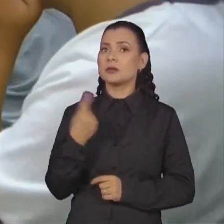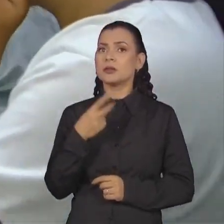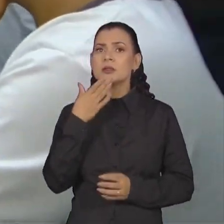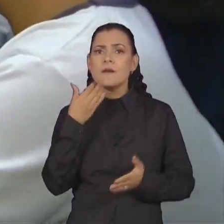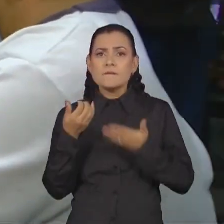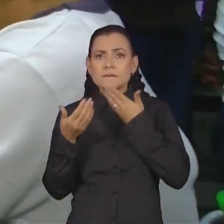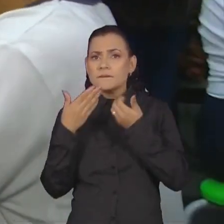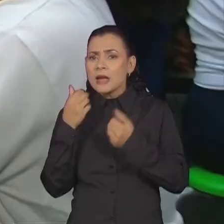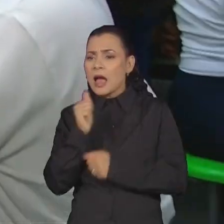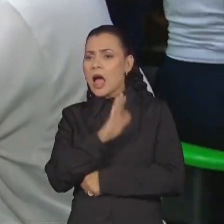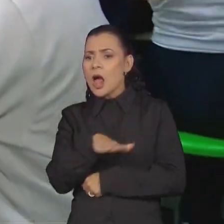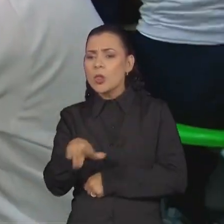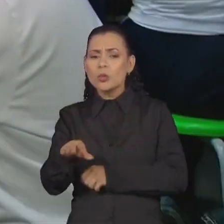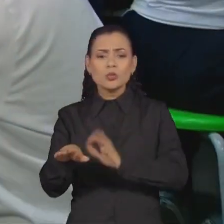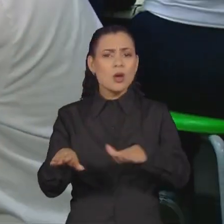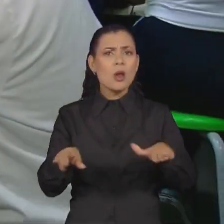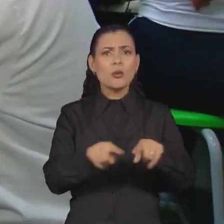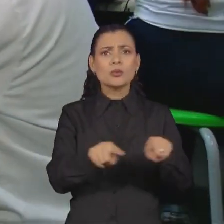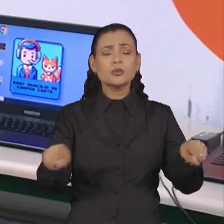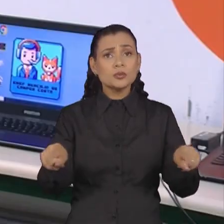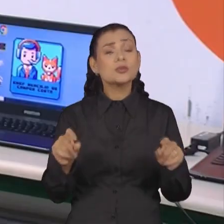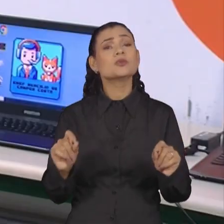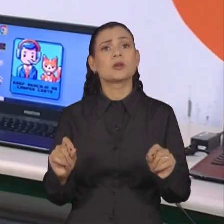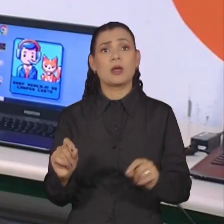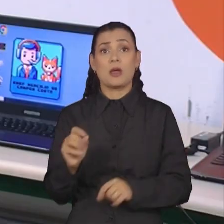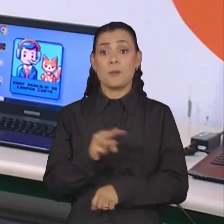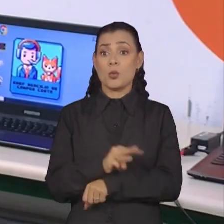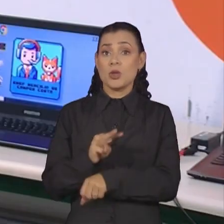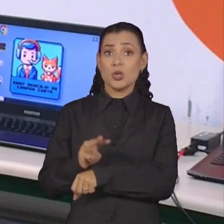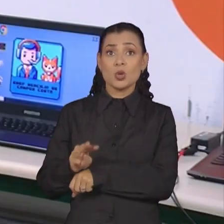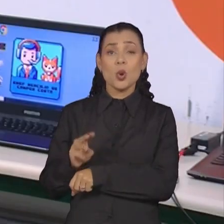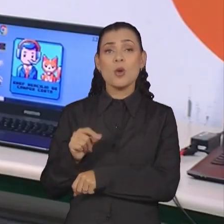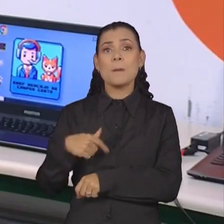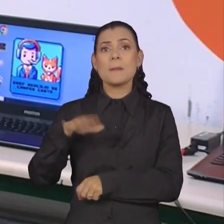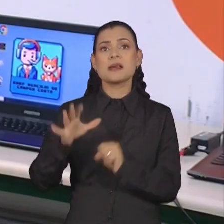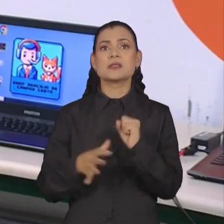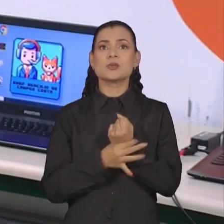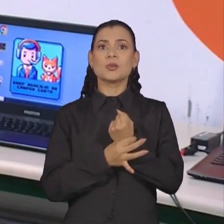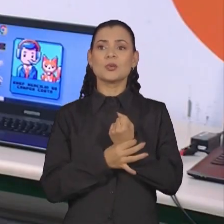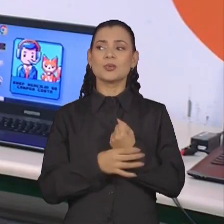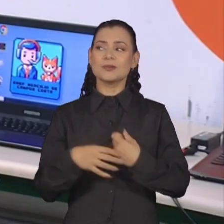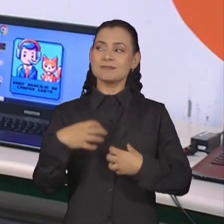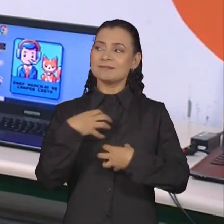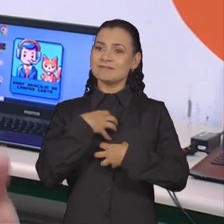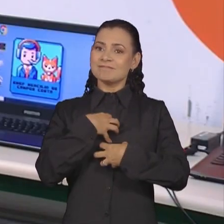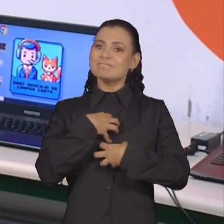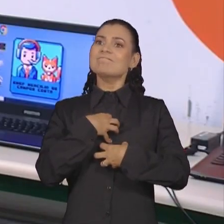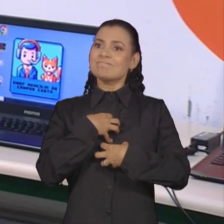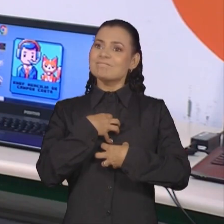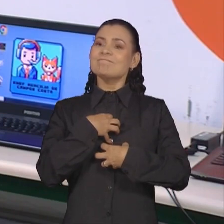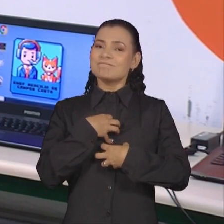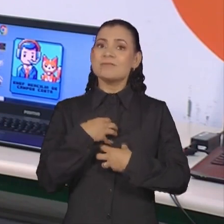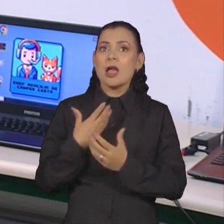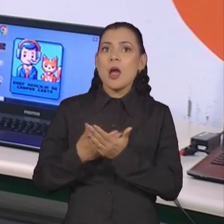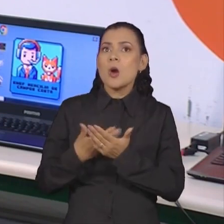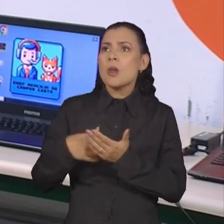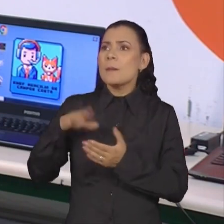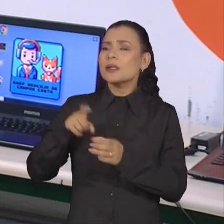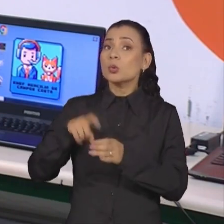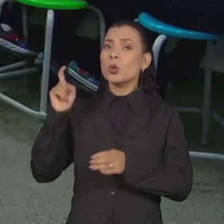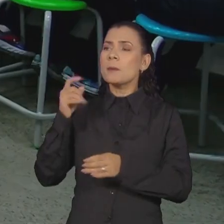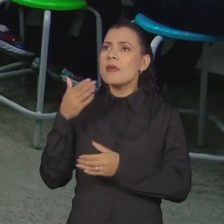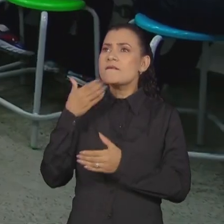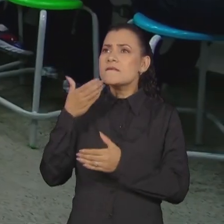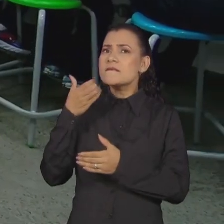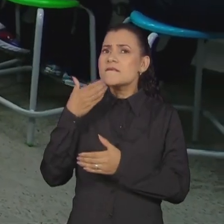aqui que os alunos que trabalham como monitores, eles ficam muito mais seguros de si, né? Então, você vê que durante as aulas eles têm mais autonomia,